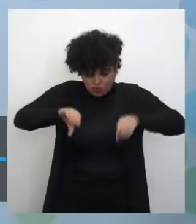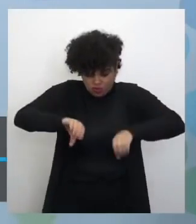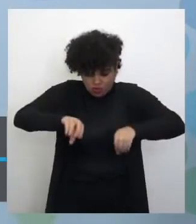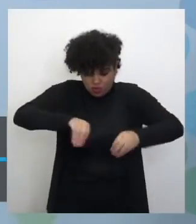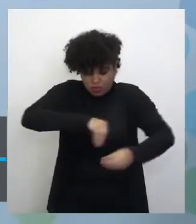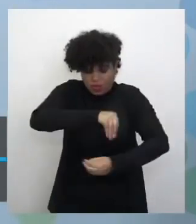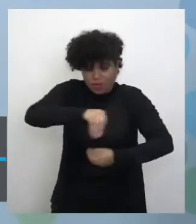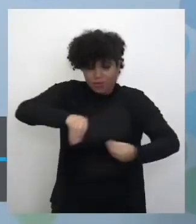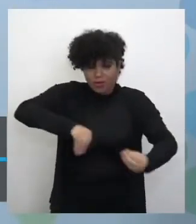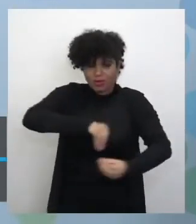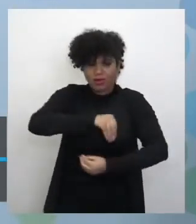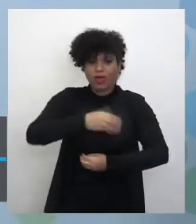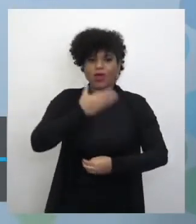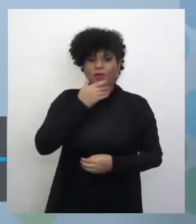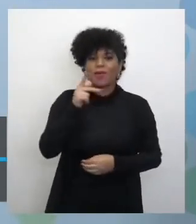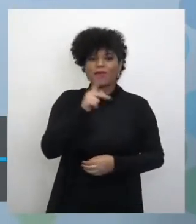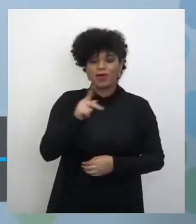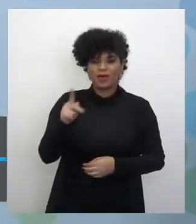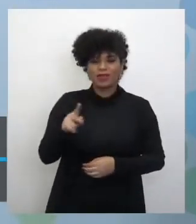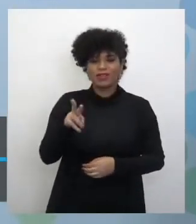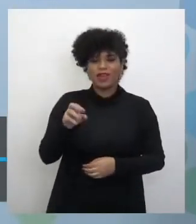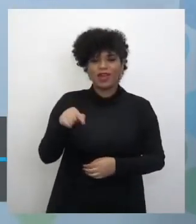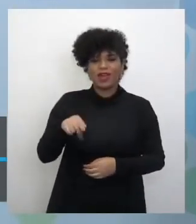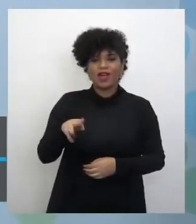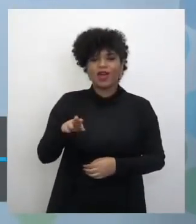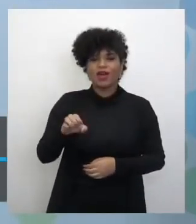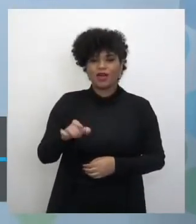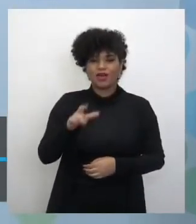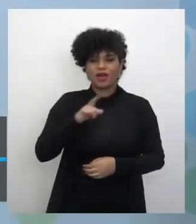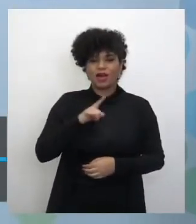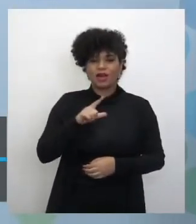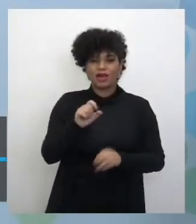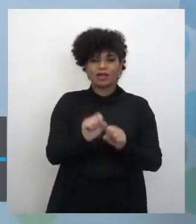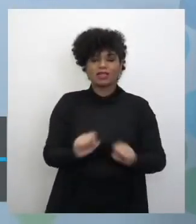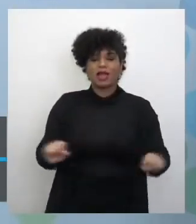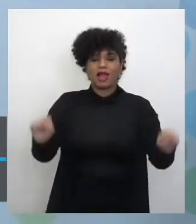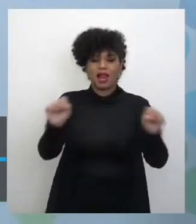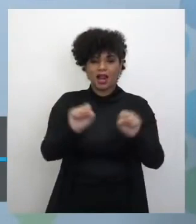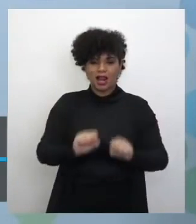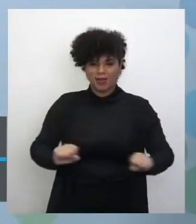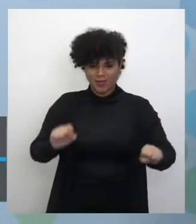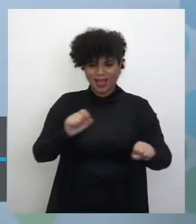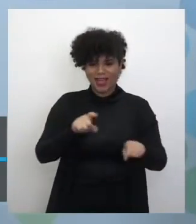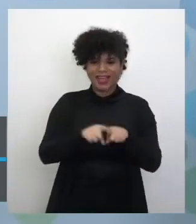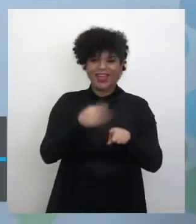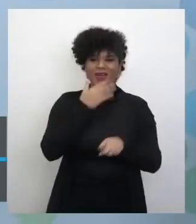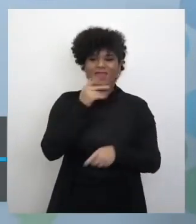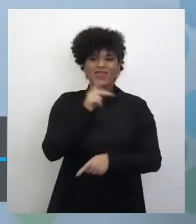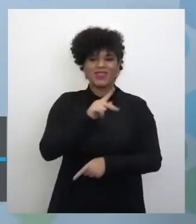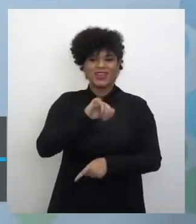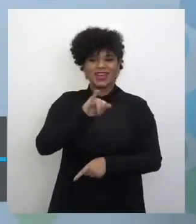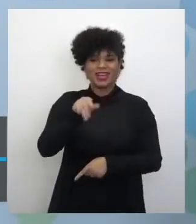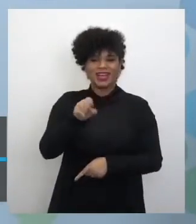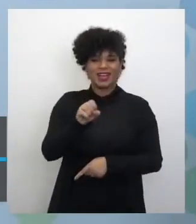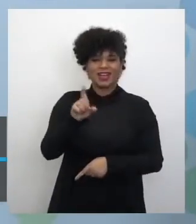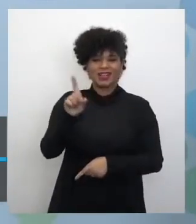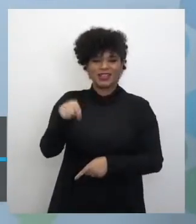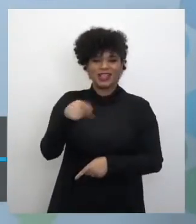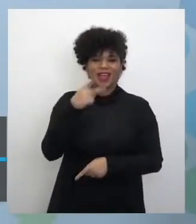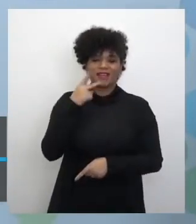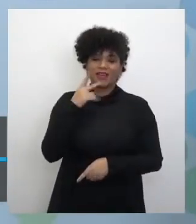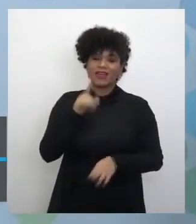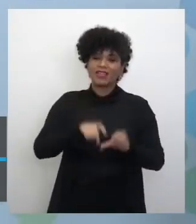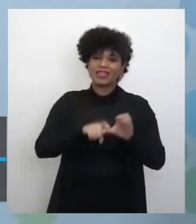Rock, sim, principalmente água sanitária, usada em excesso ao limpar o banheiro. O Pro José Francisco, depende das